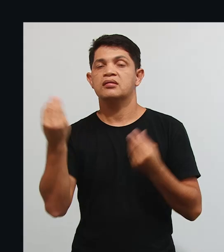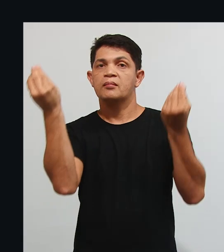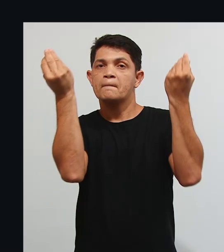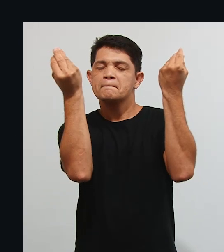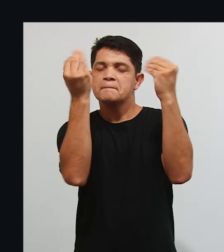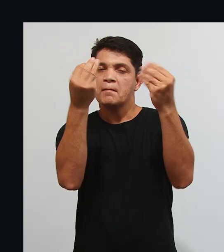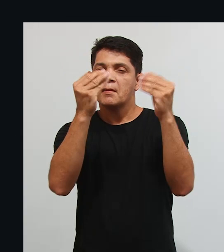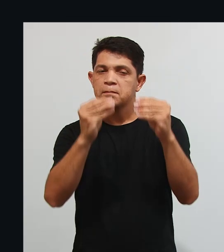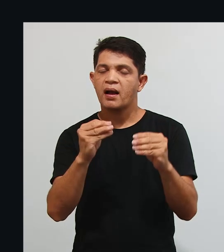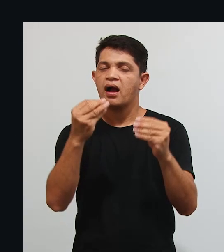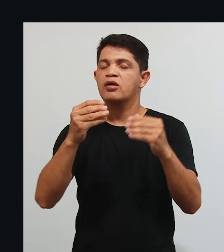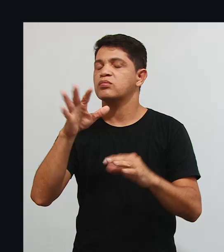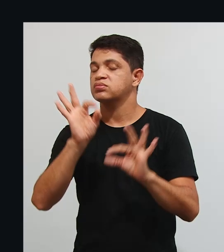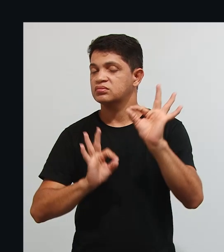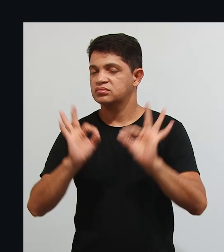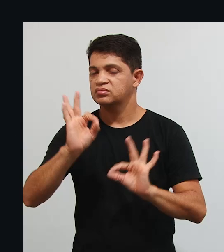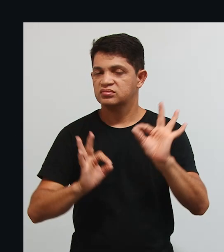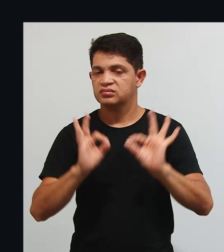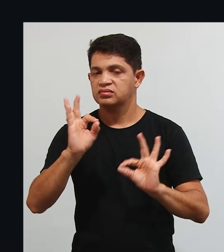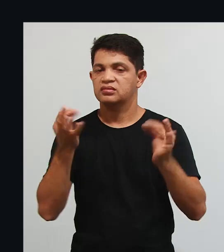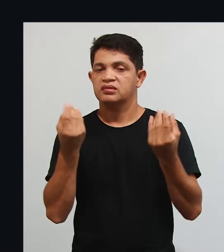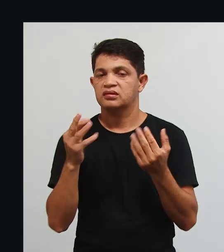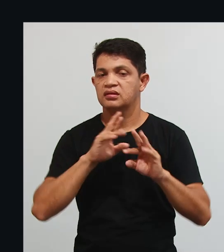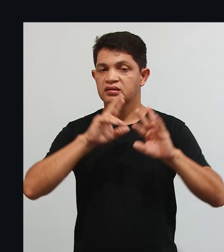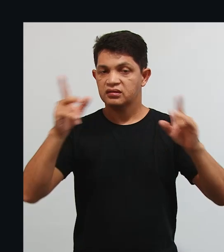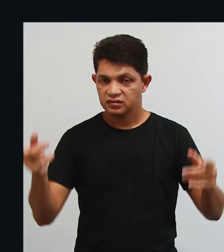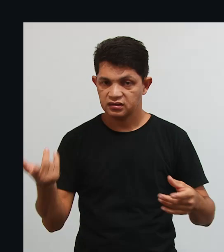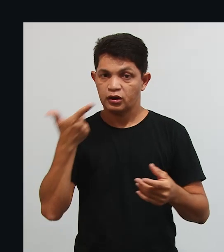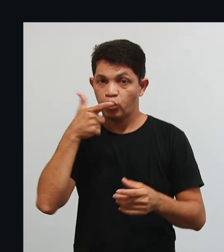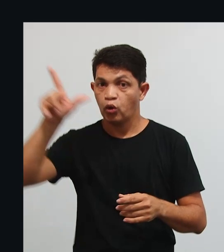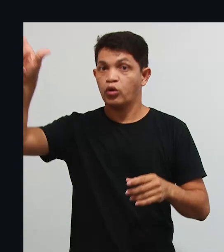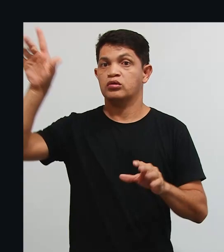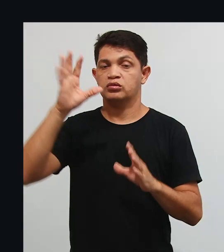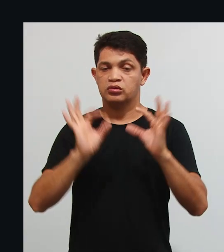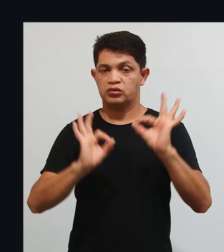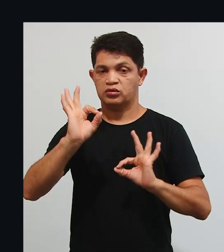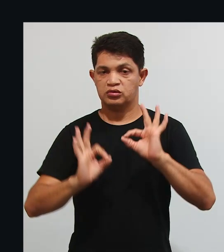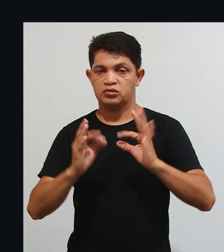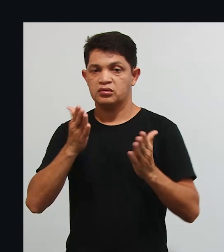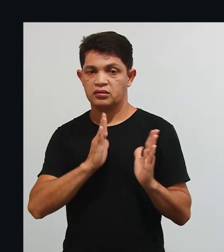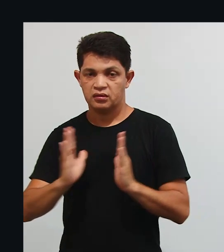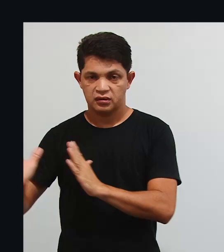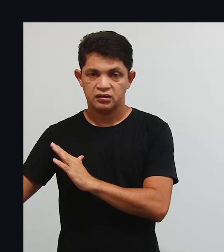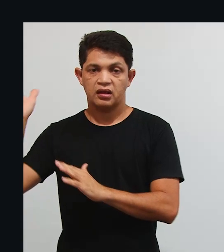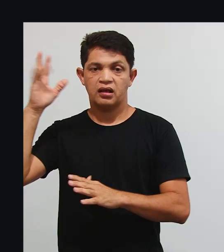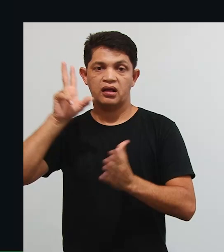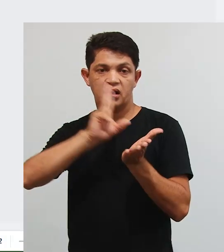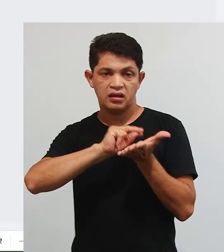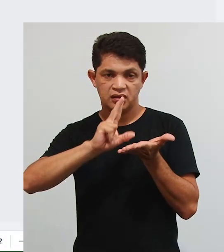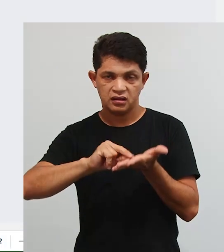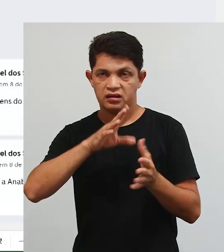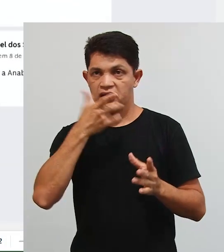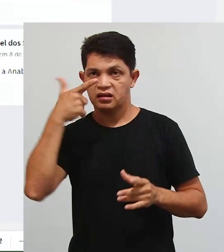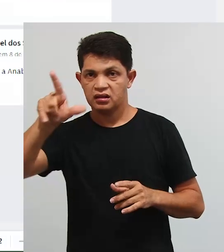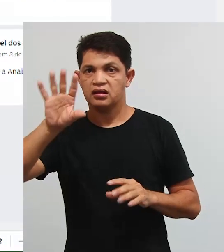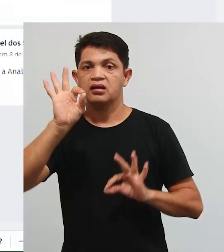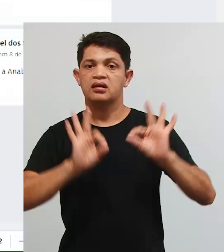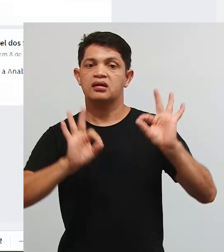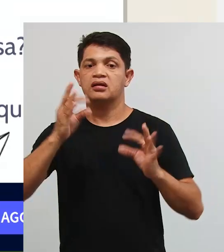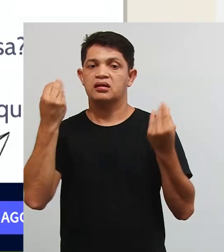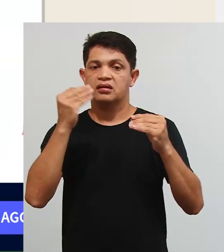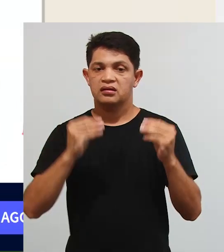E depois a gente vai ter o modelo do artigo, que é outra história, não é verdade? Outra história que vai